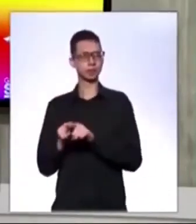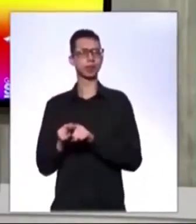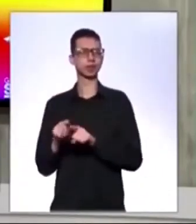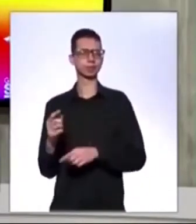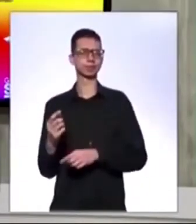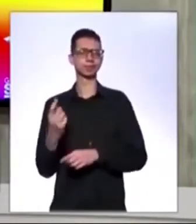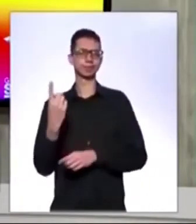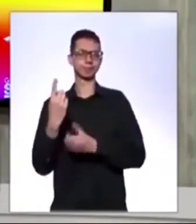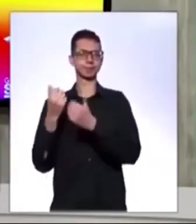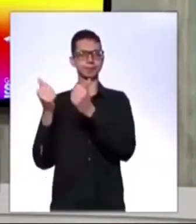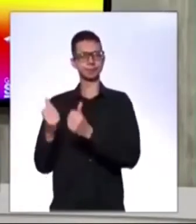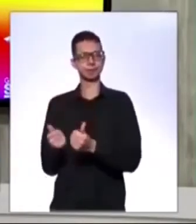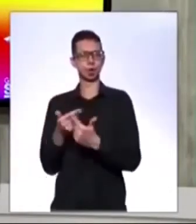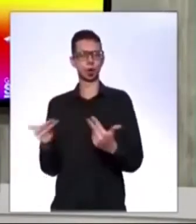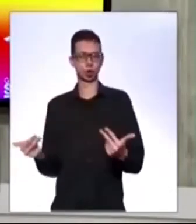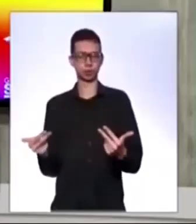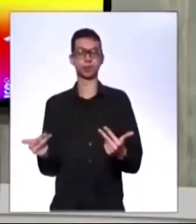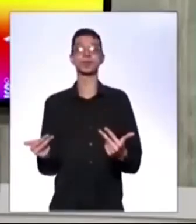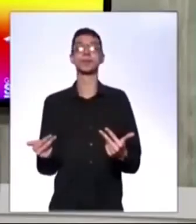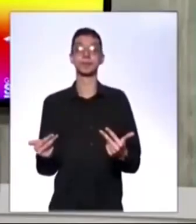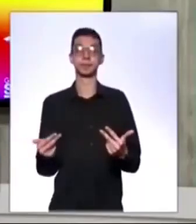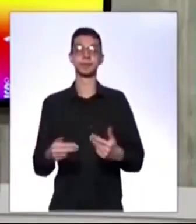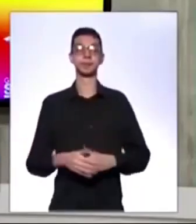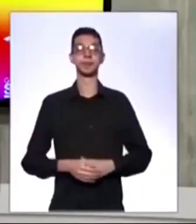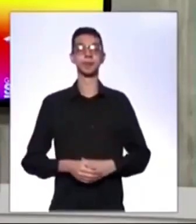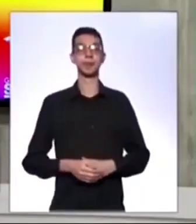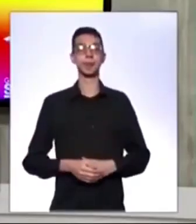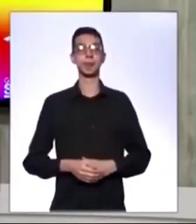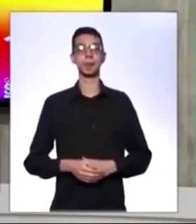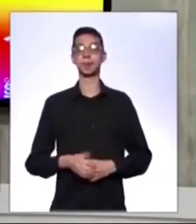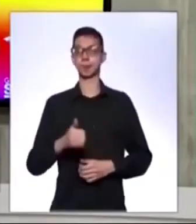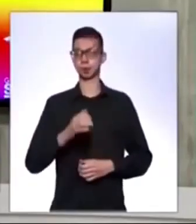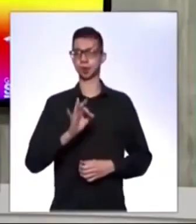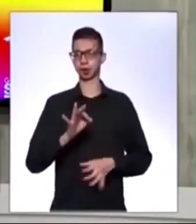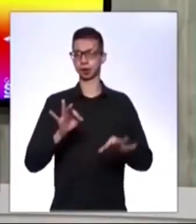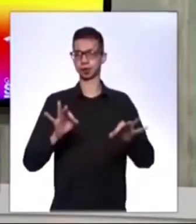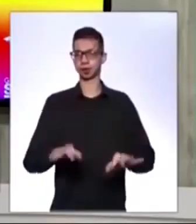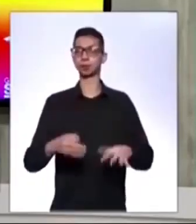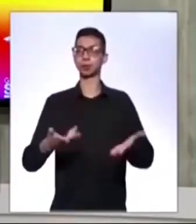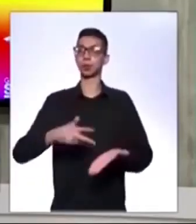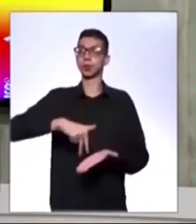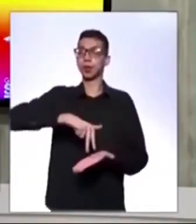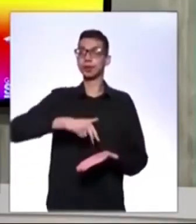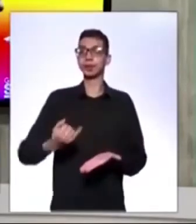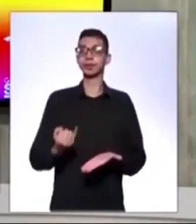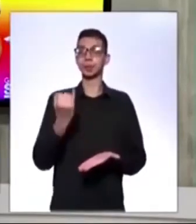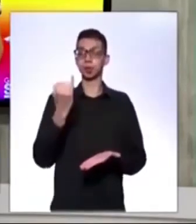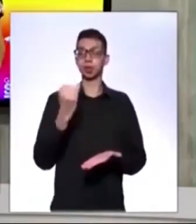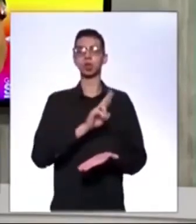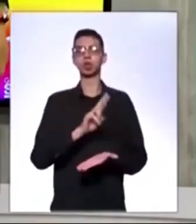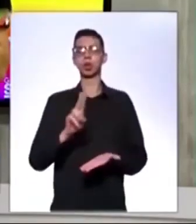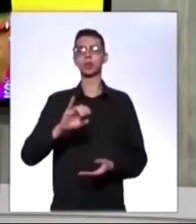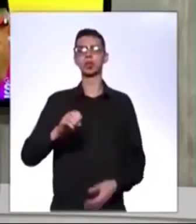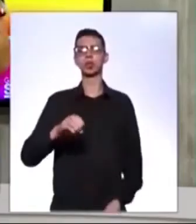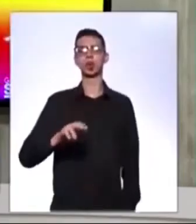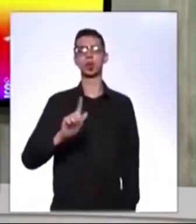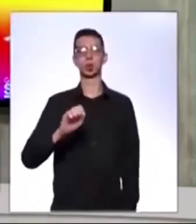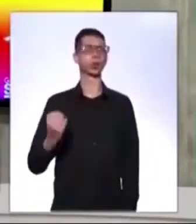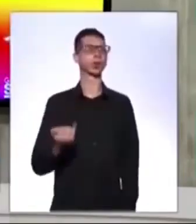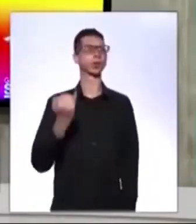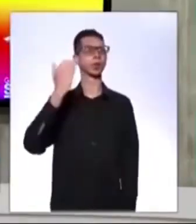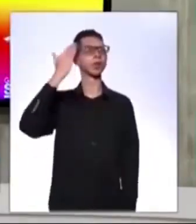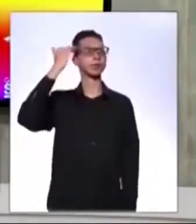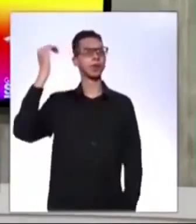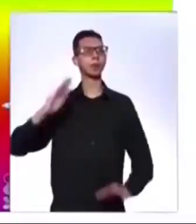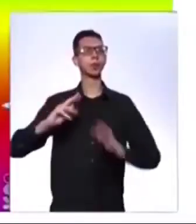eles dançavam para os seus orixás no dia da festa do santo católico, tá certo? Então é uma dança muito importante, chamada jongo, muito famosa, muito importante no Rio de Janeiro.